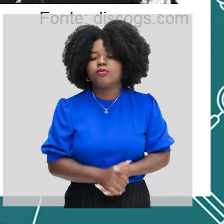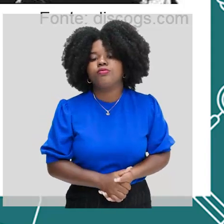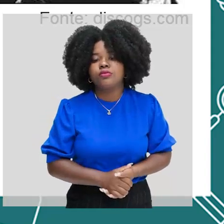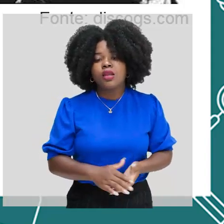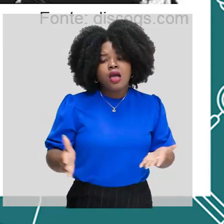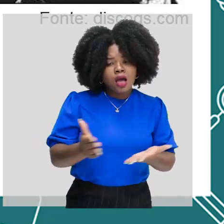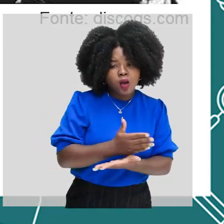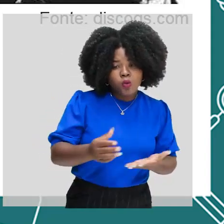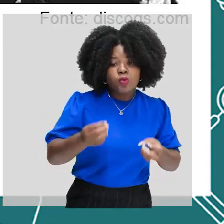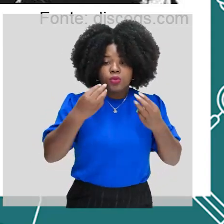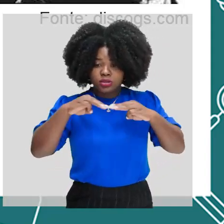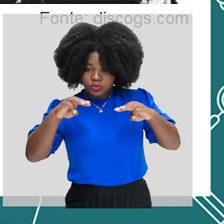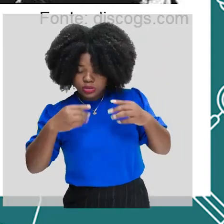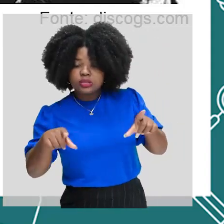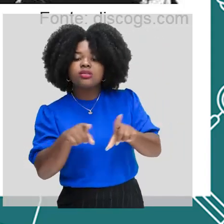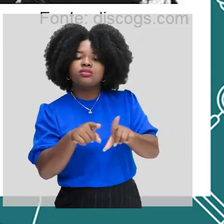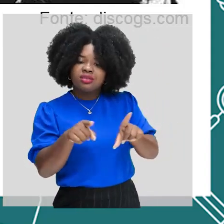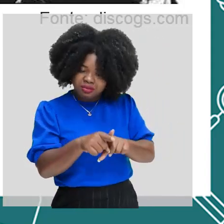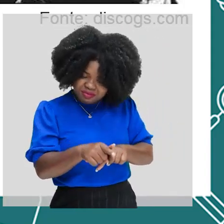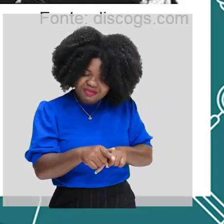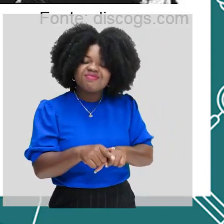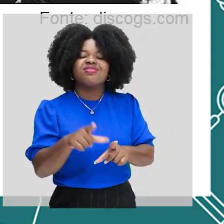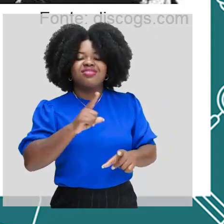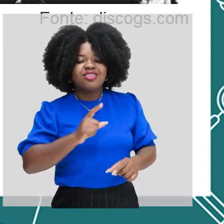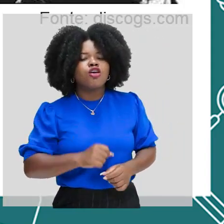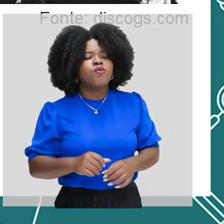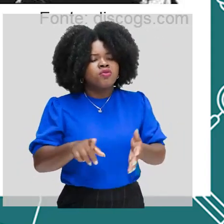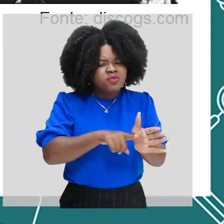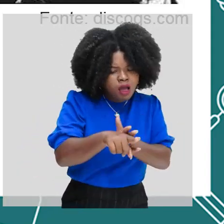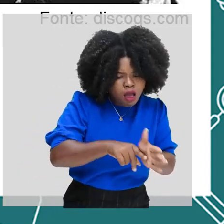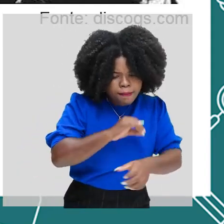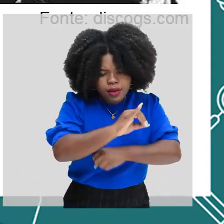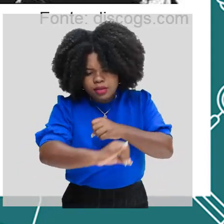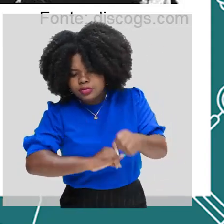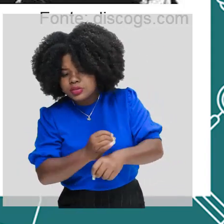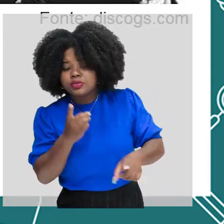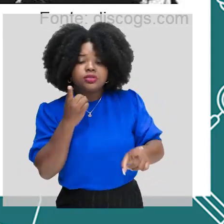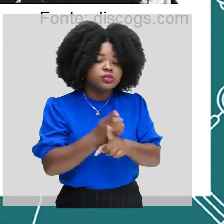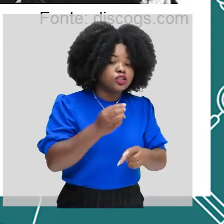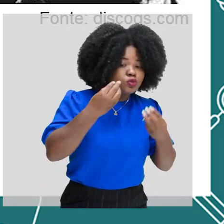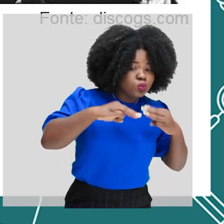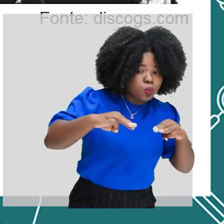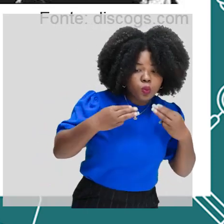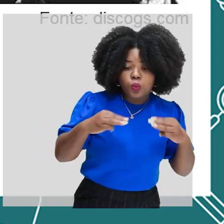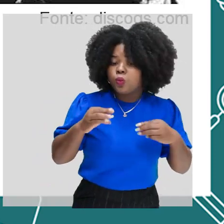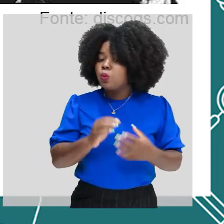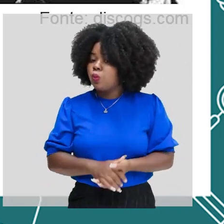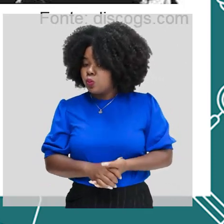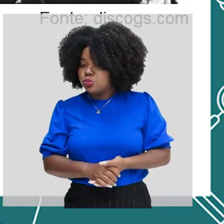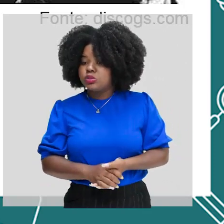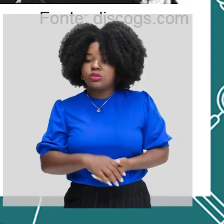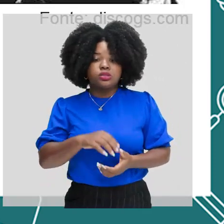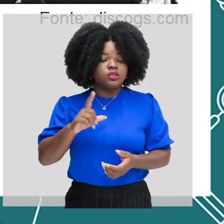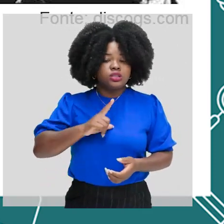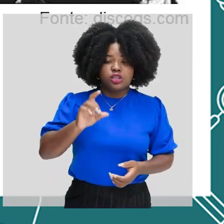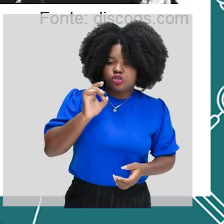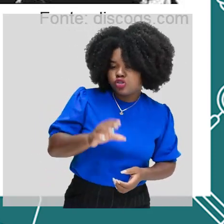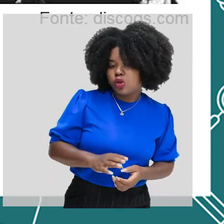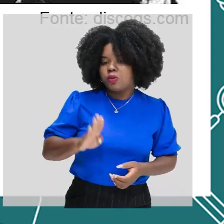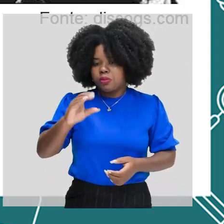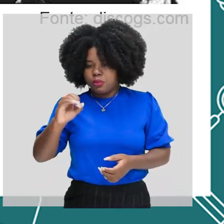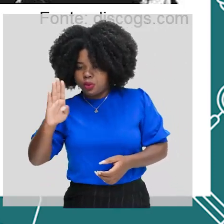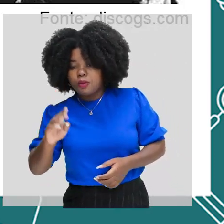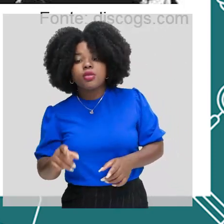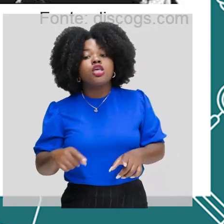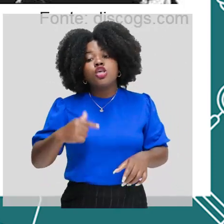se destacam. Quando você faz pesquisas na internet, às vezes você vai encontrar músicas que são creditadas apenas ao Bob Marley